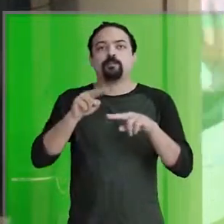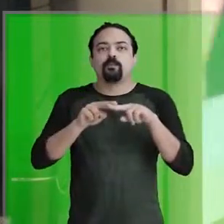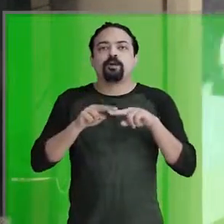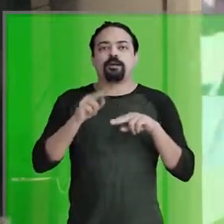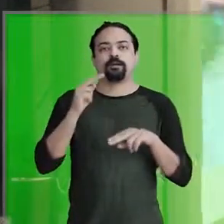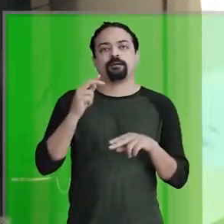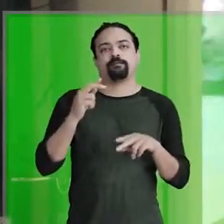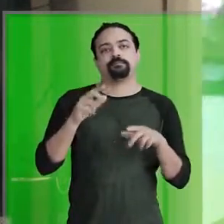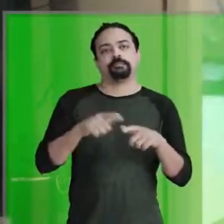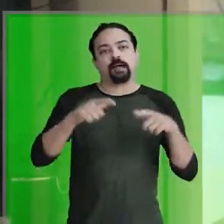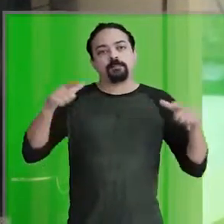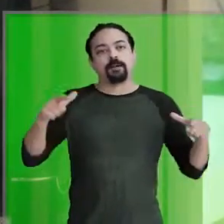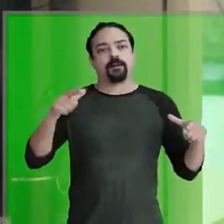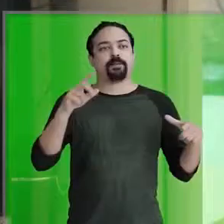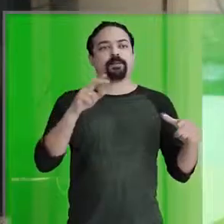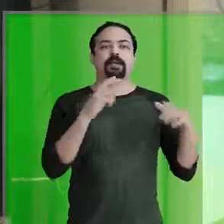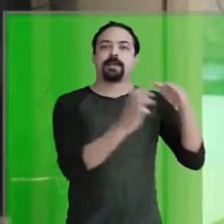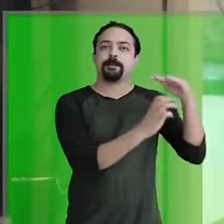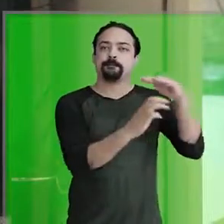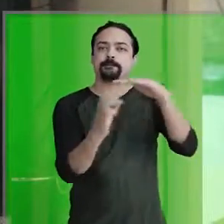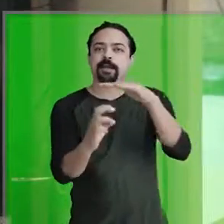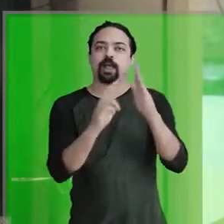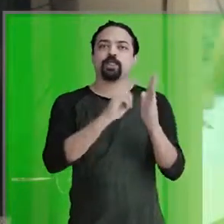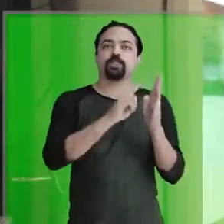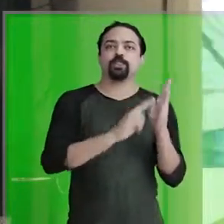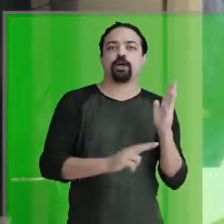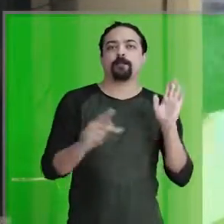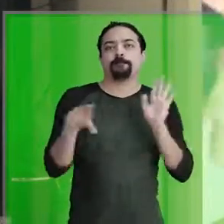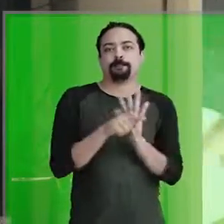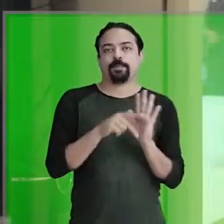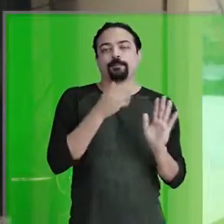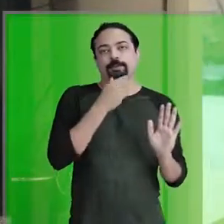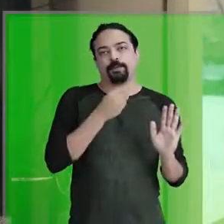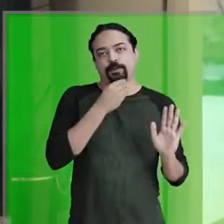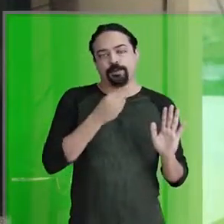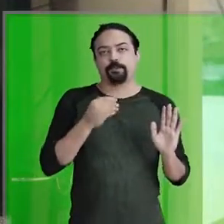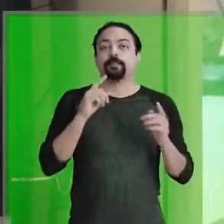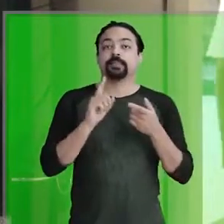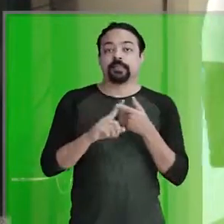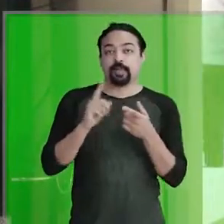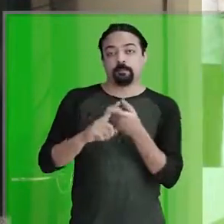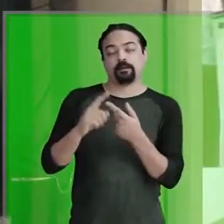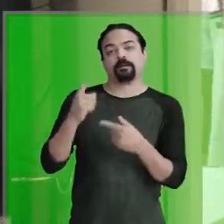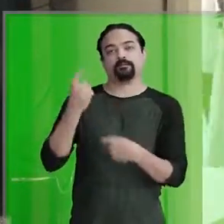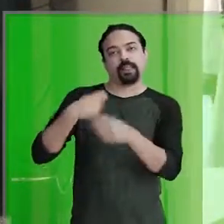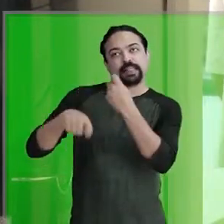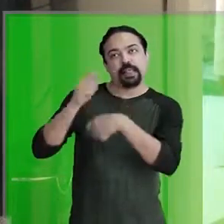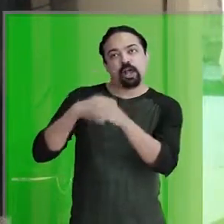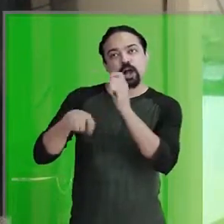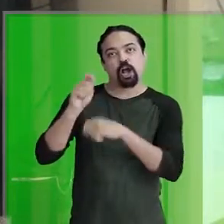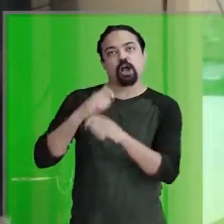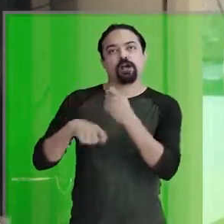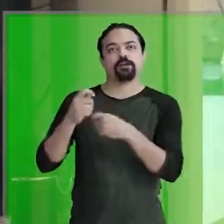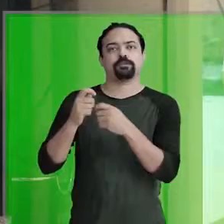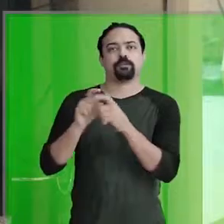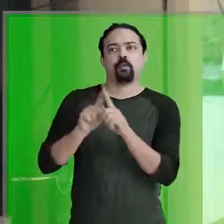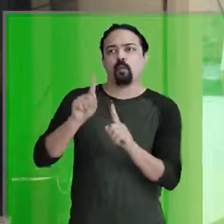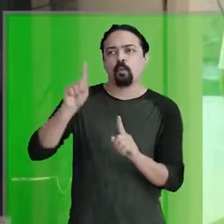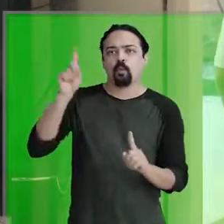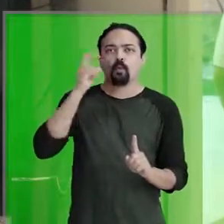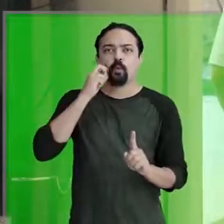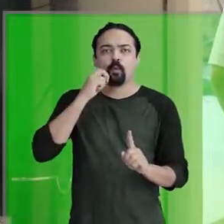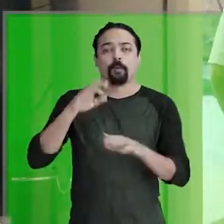a maioria dos empreendimentos são registrados no nome de homens, né? Os negócios mais rentáveis são